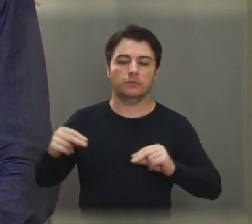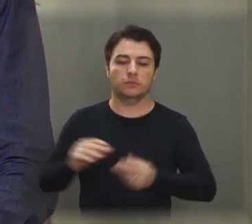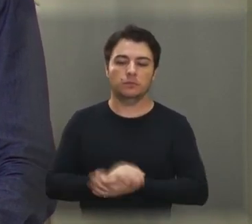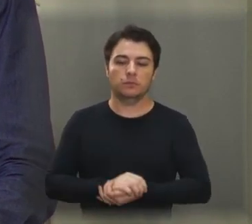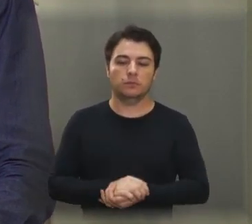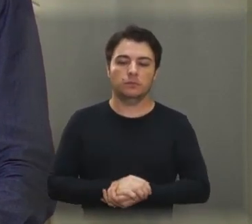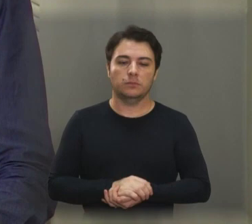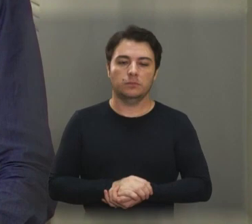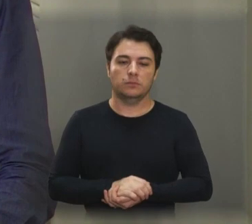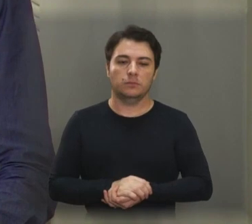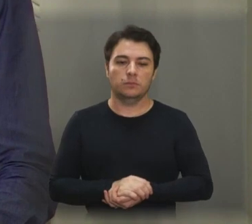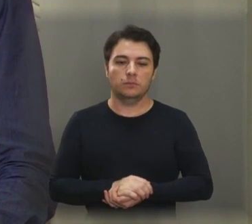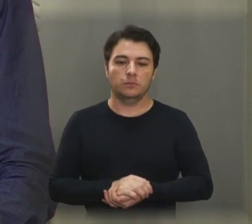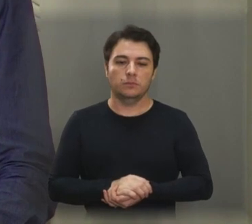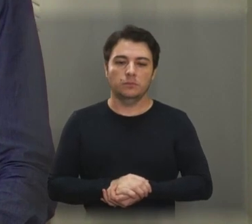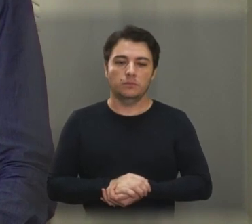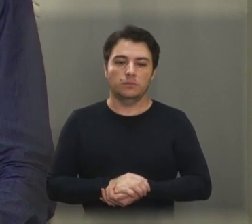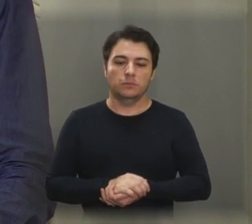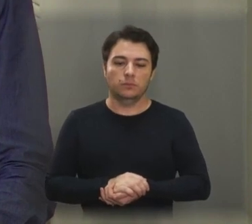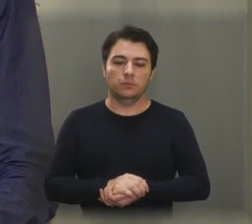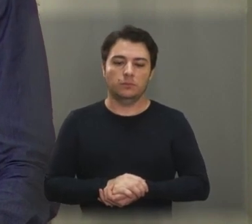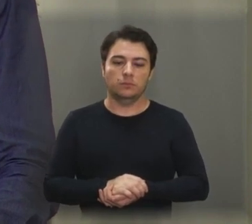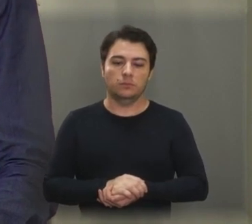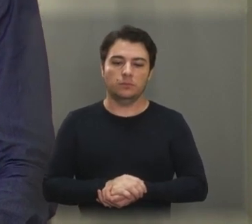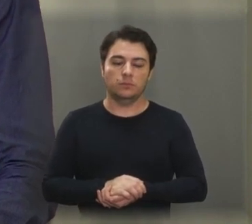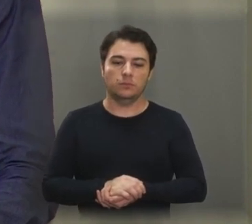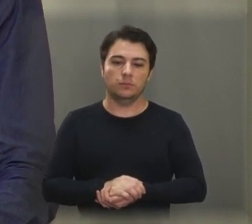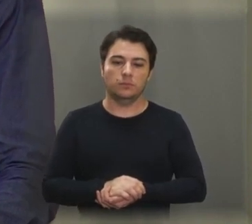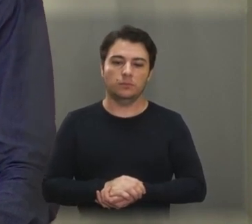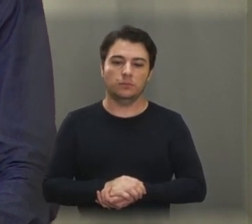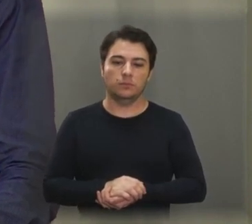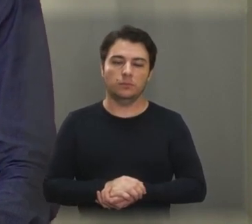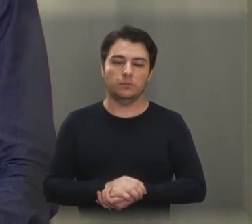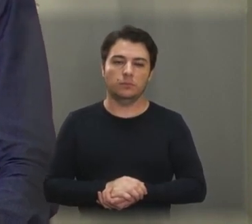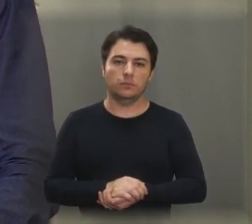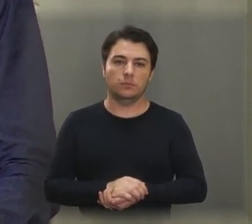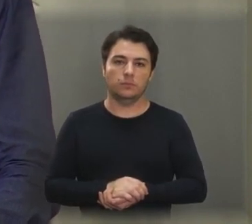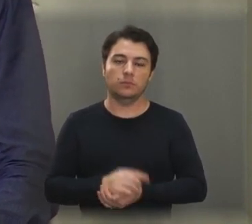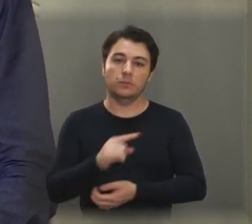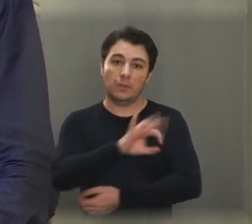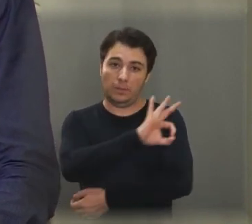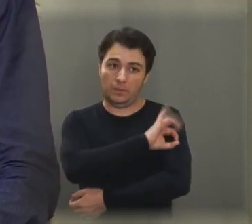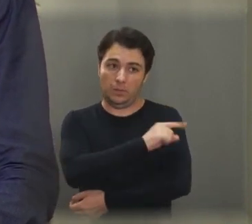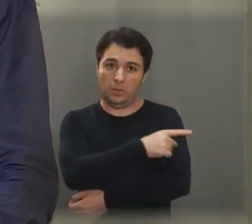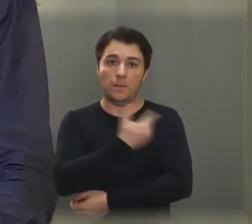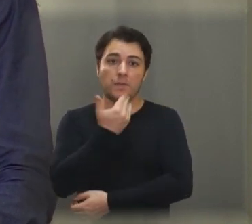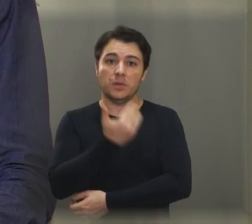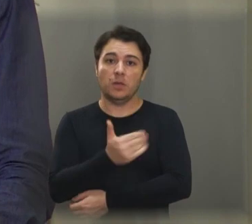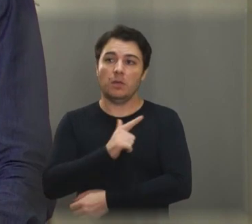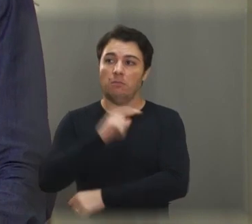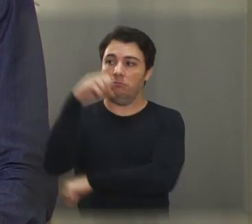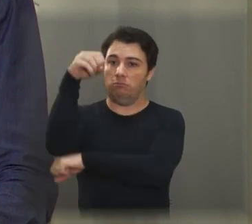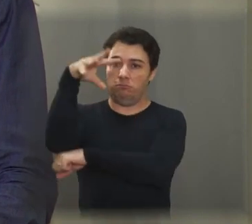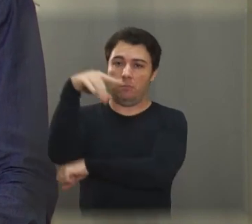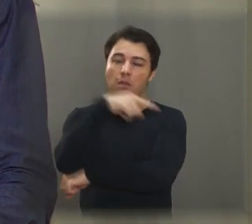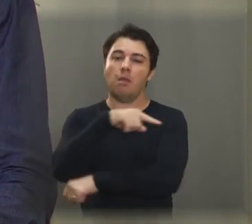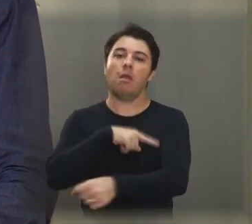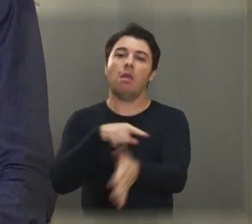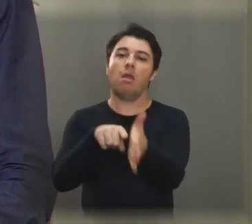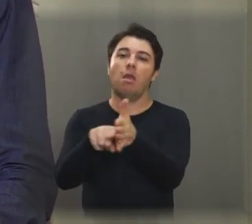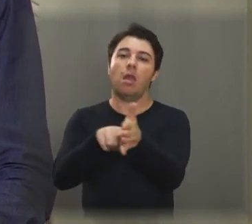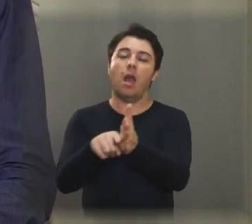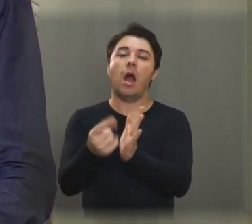Ah tá a todo o pedido de iluminação pública que é feito pela prefeitura municipal é feito o orçamento